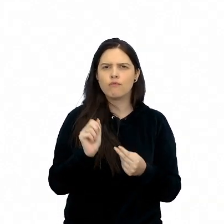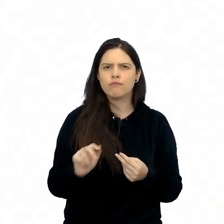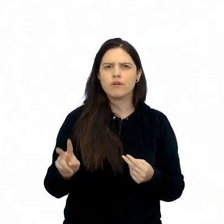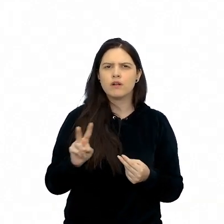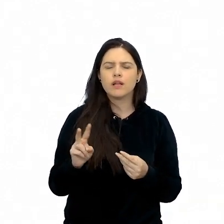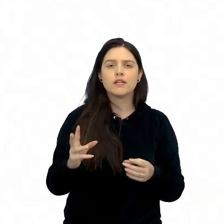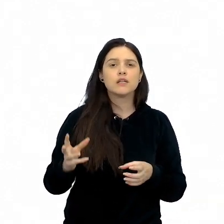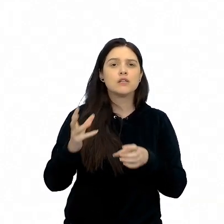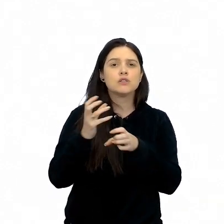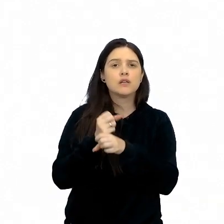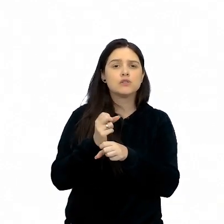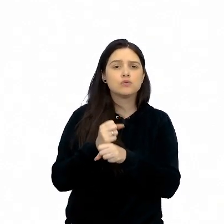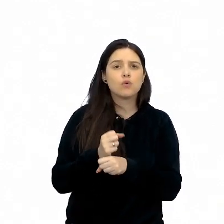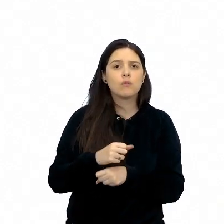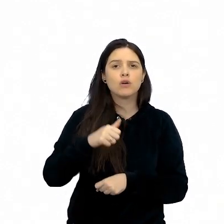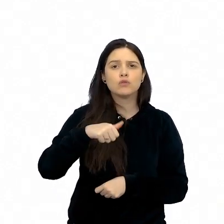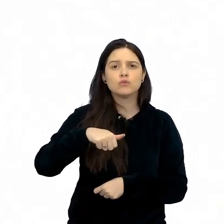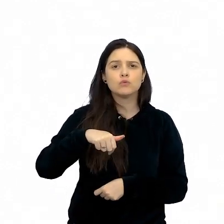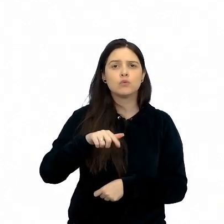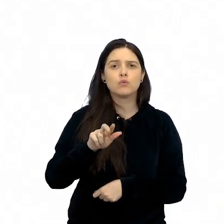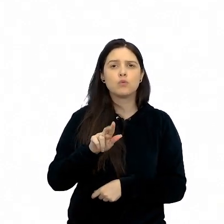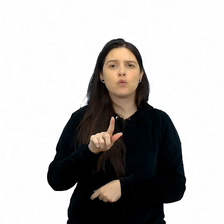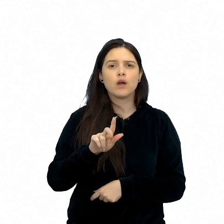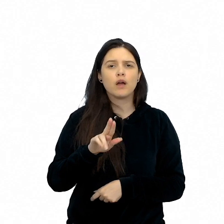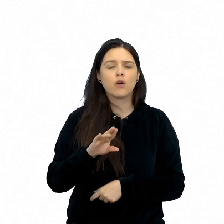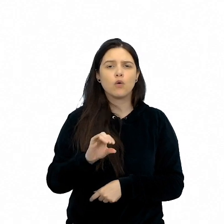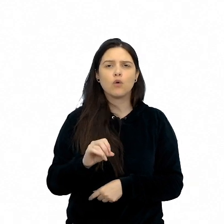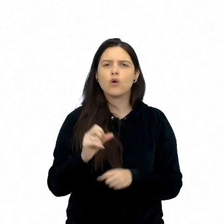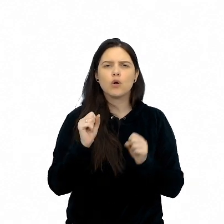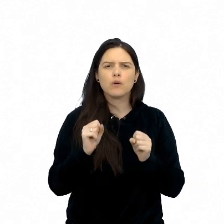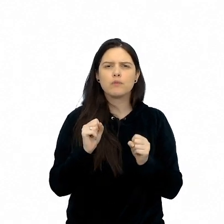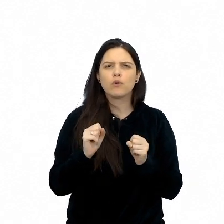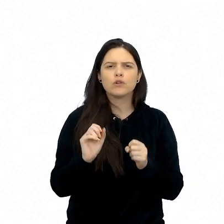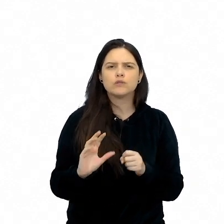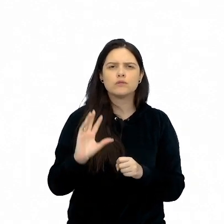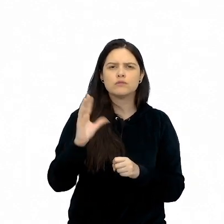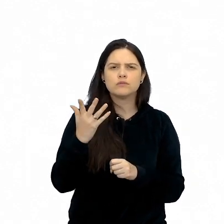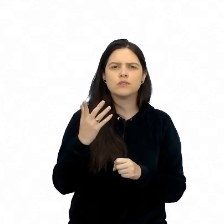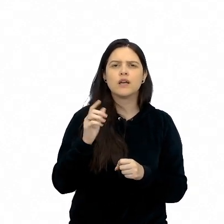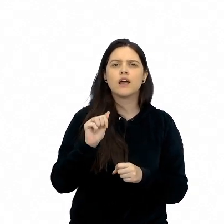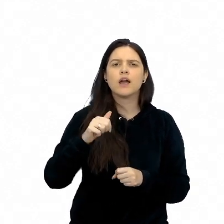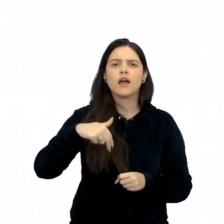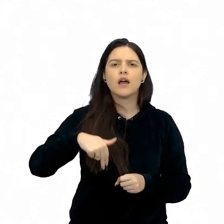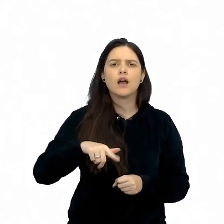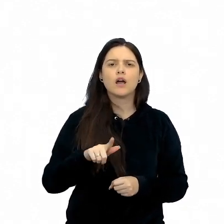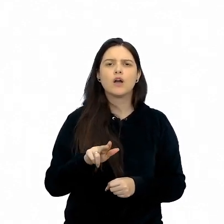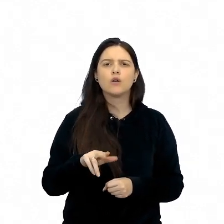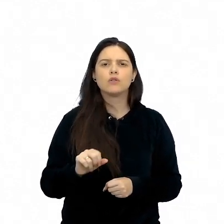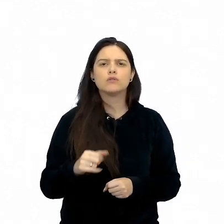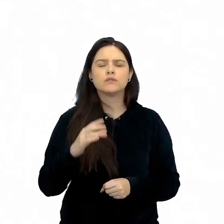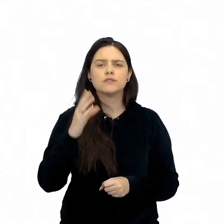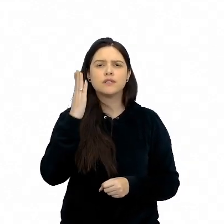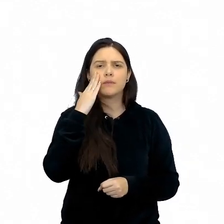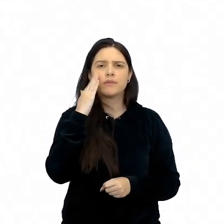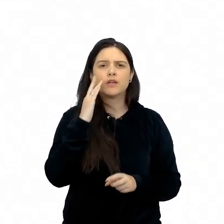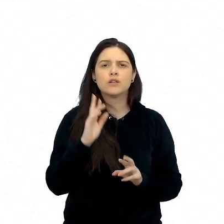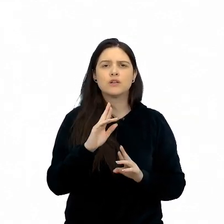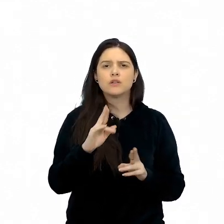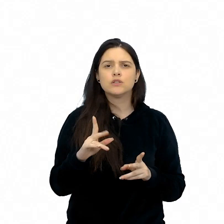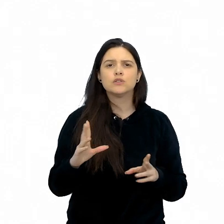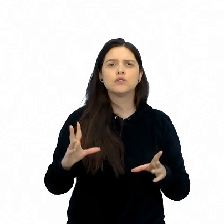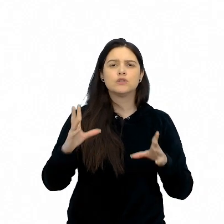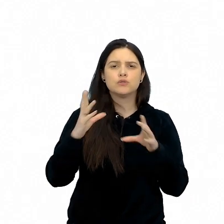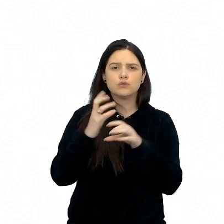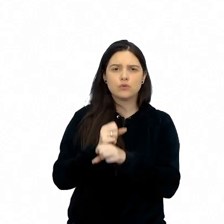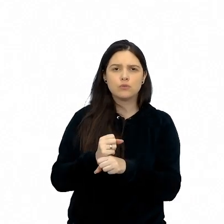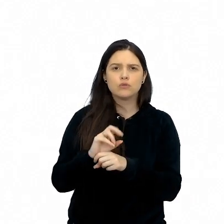quê? A soma do ângulo A e do ângulo B. Então, pouco importa se o ângulo A e o ângulo B são diferentes. O que eu tenho que pensar, se a soma de todos